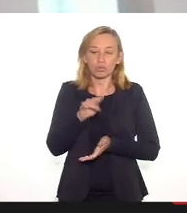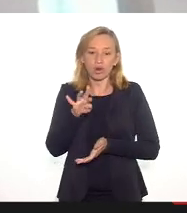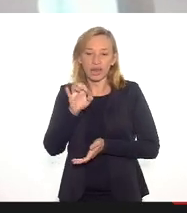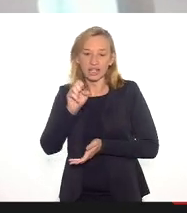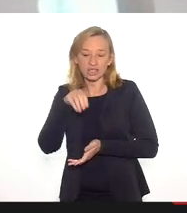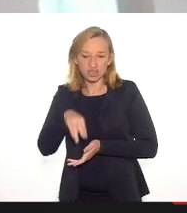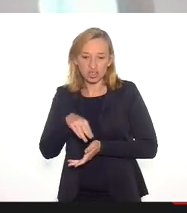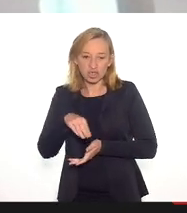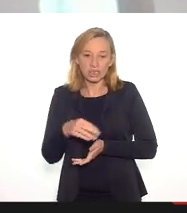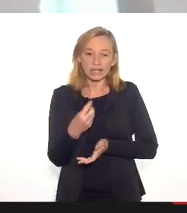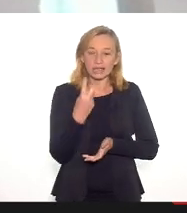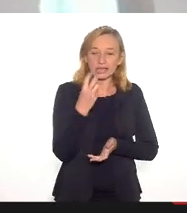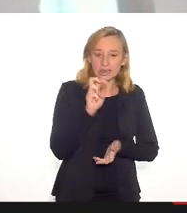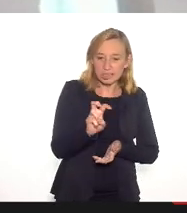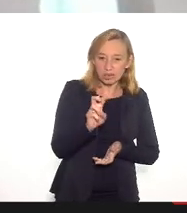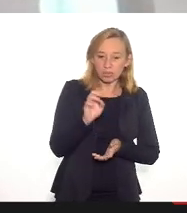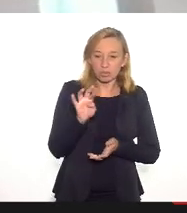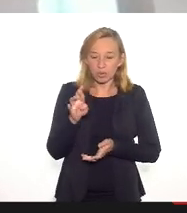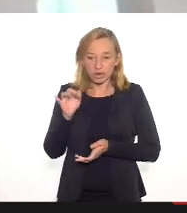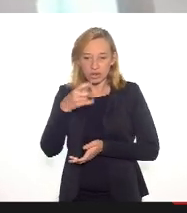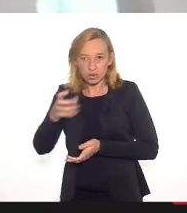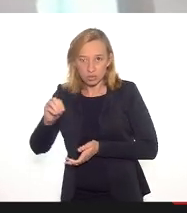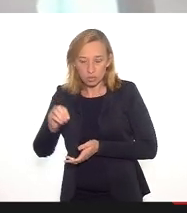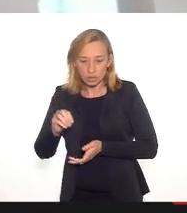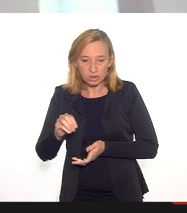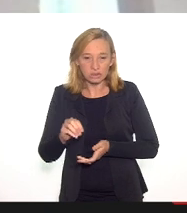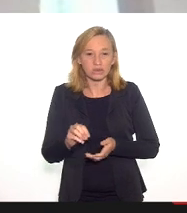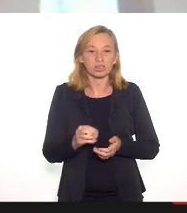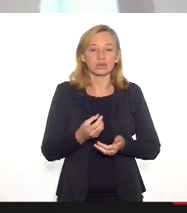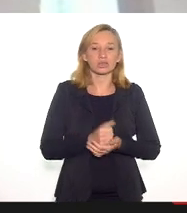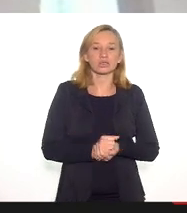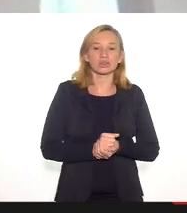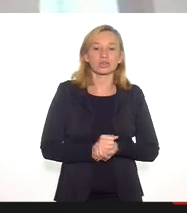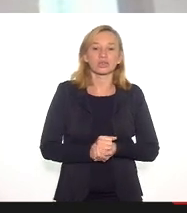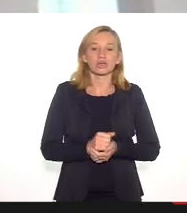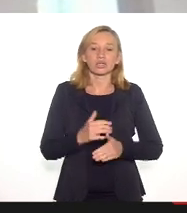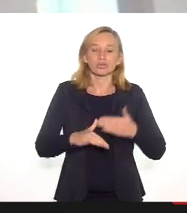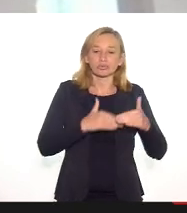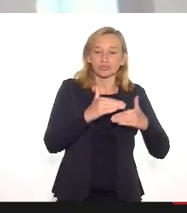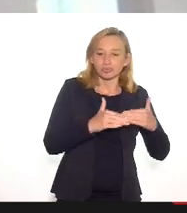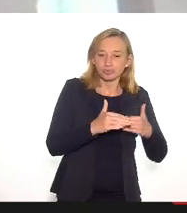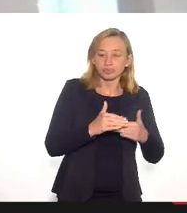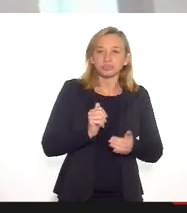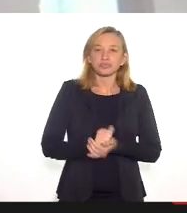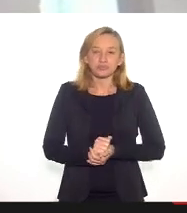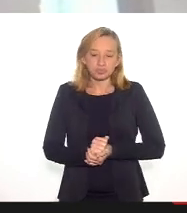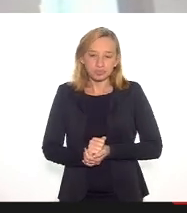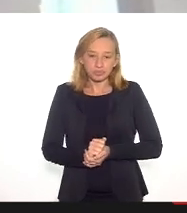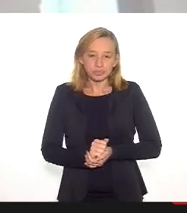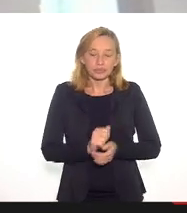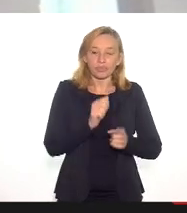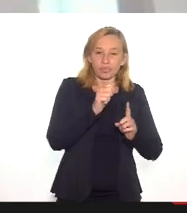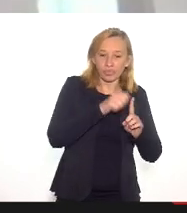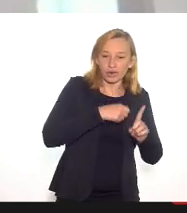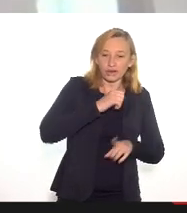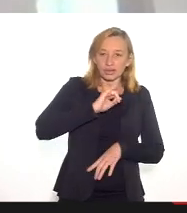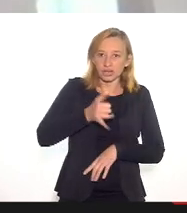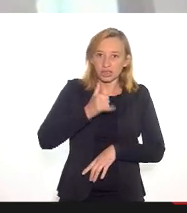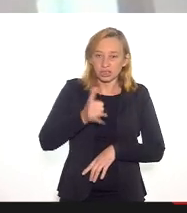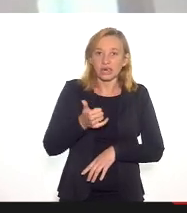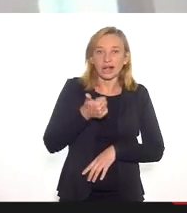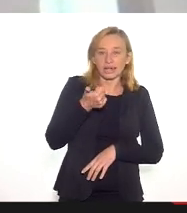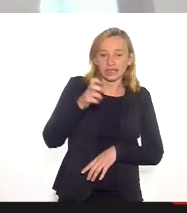5 progressões por titulação, tá? Tantas progressões por desempenho, isso é uma progressão por desempenho de janeiro, saiu há 15